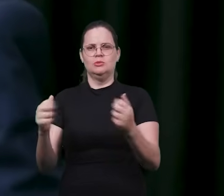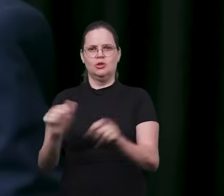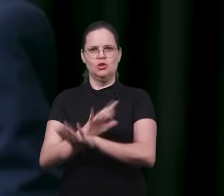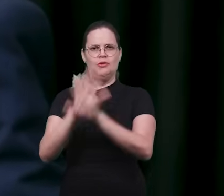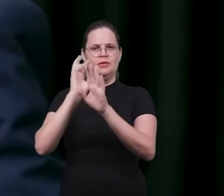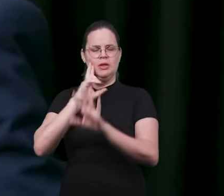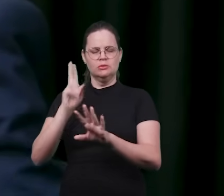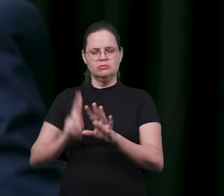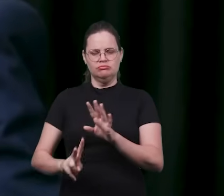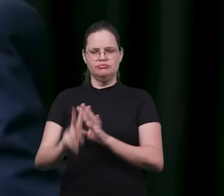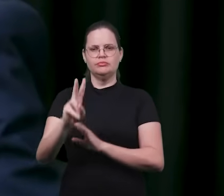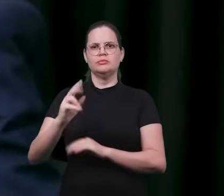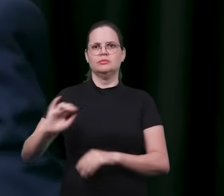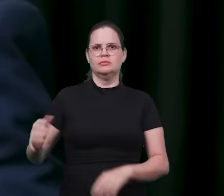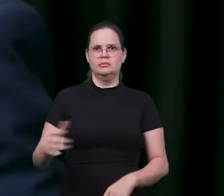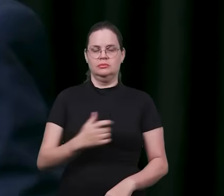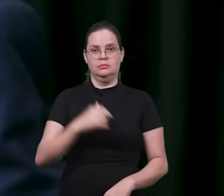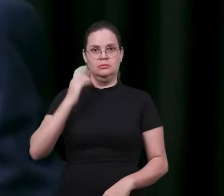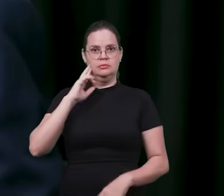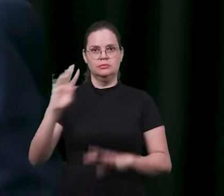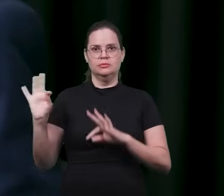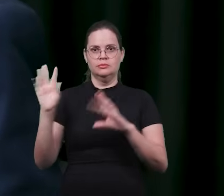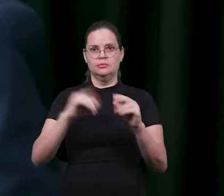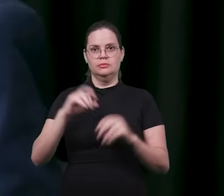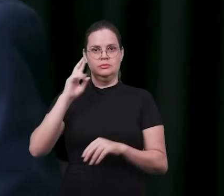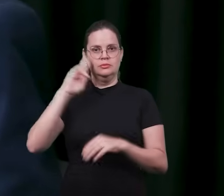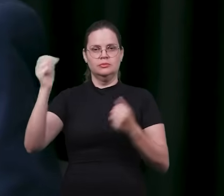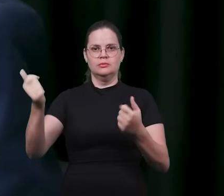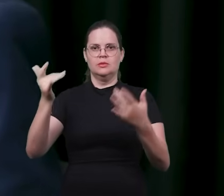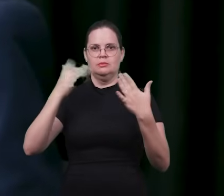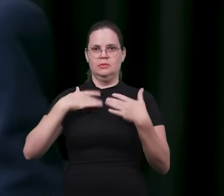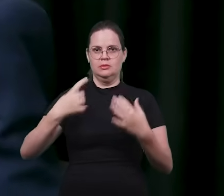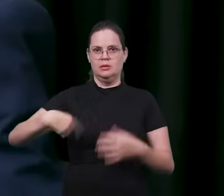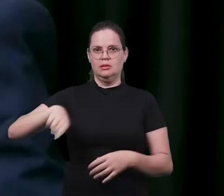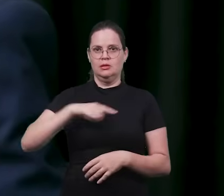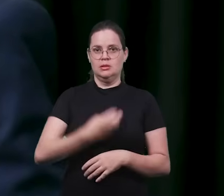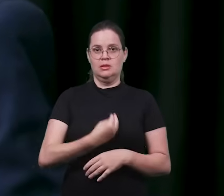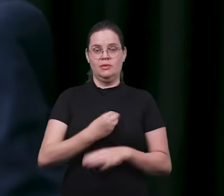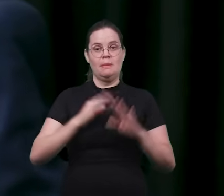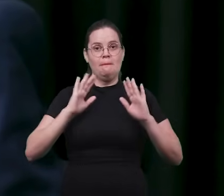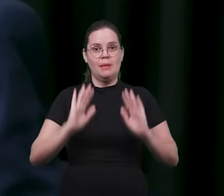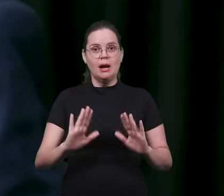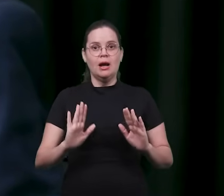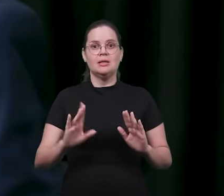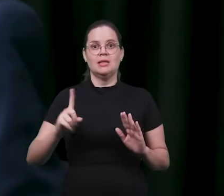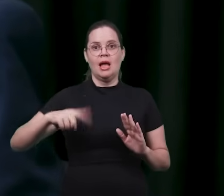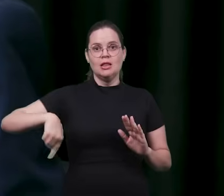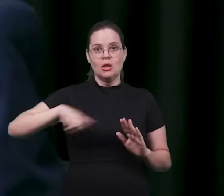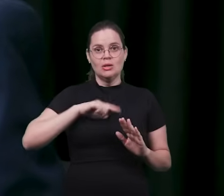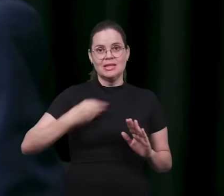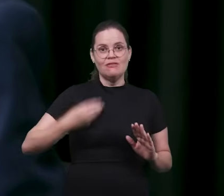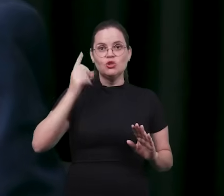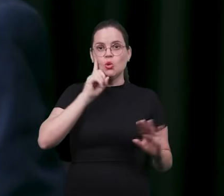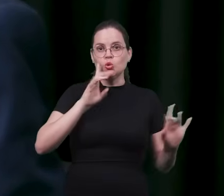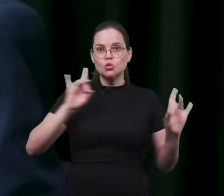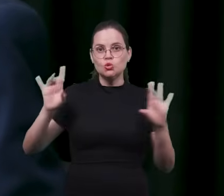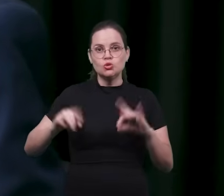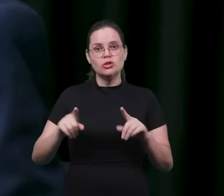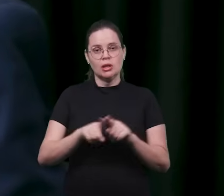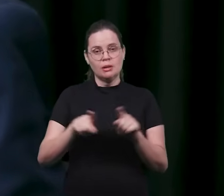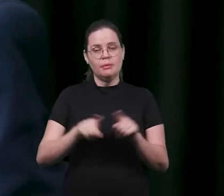o Senhor, para adorar o Senhor por aquilo que o Senhor tem feito na nossa vida. Mas a nossa vida diária, onde estivermos,